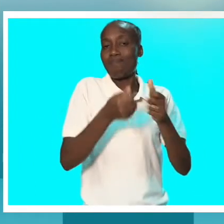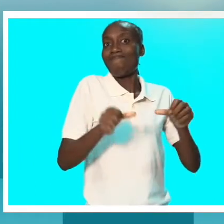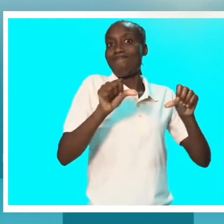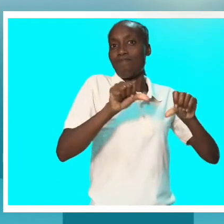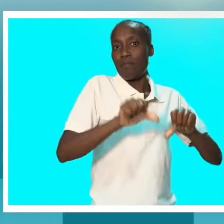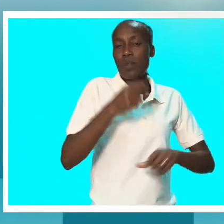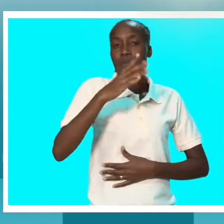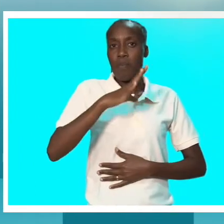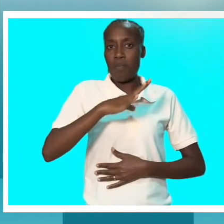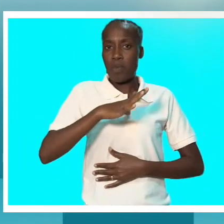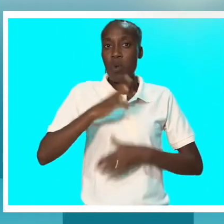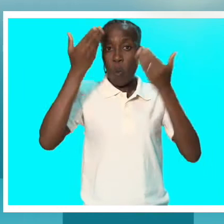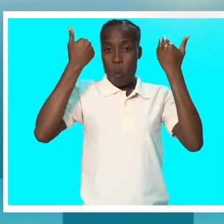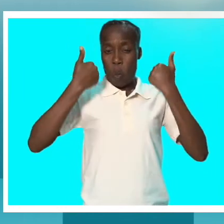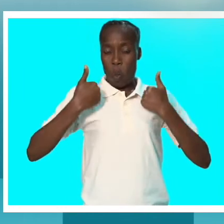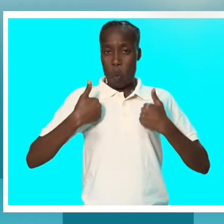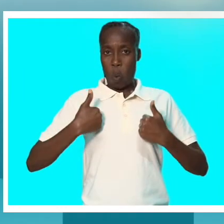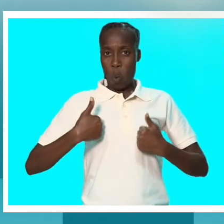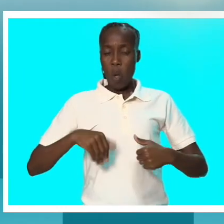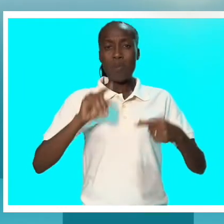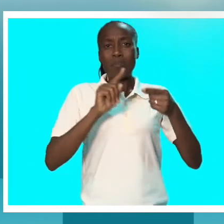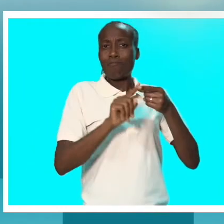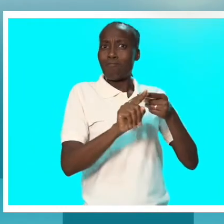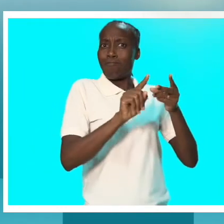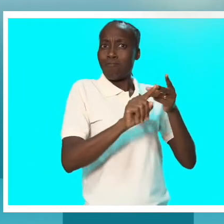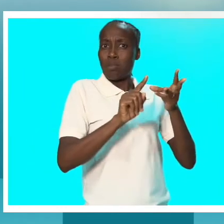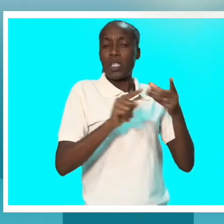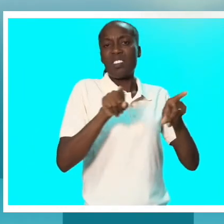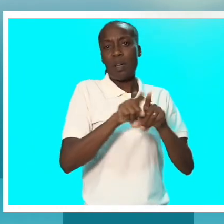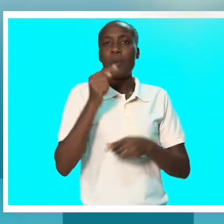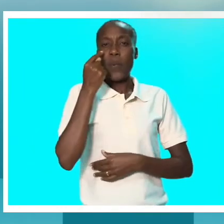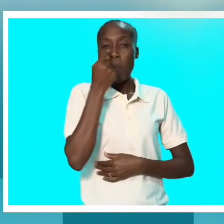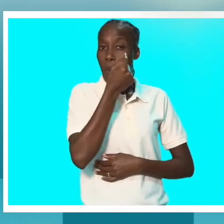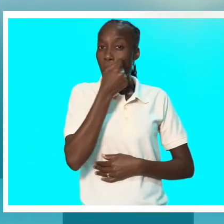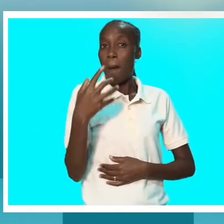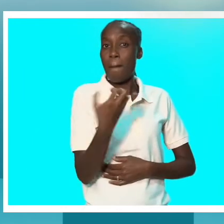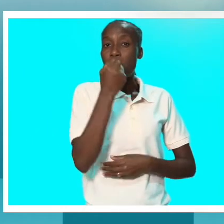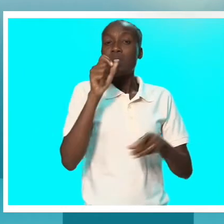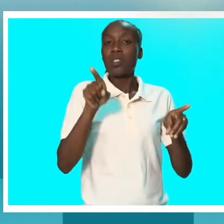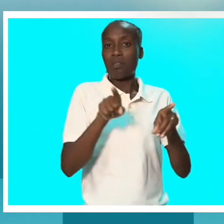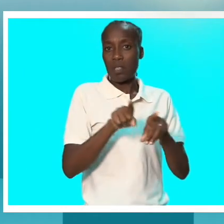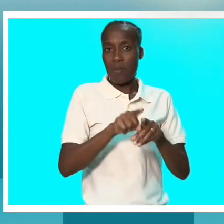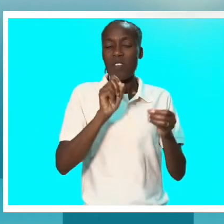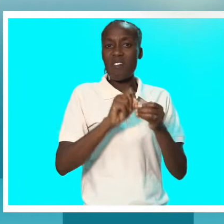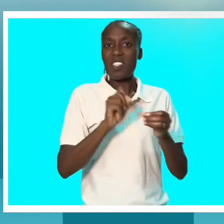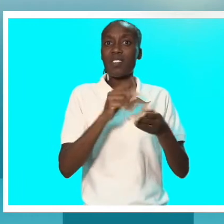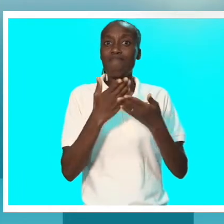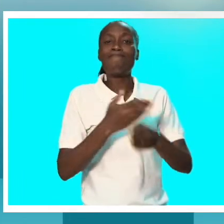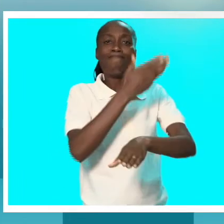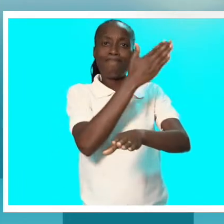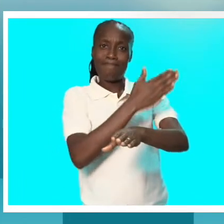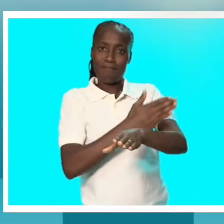graves problemas no sistema nervoso, rins e nos olhos. Pode-se levar à